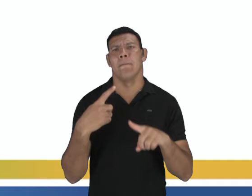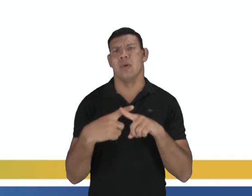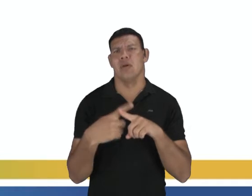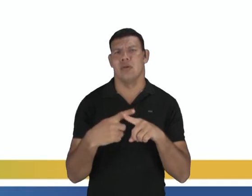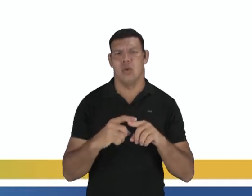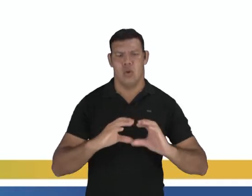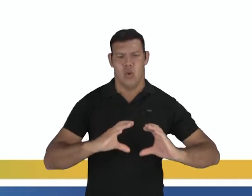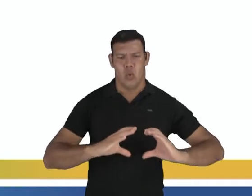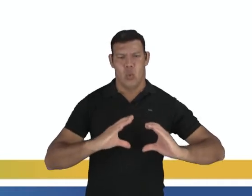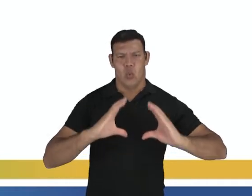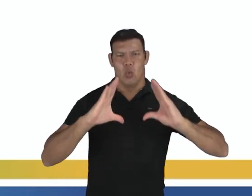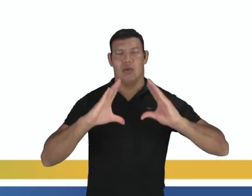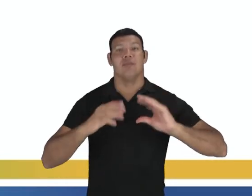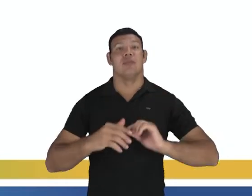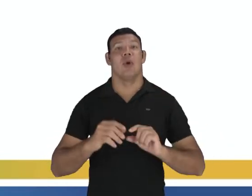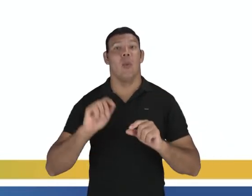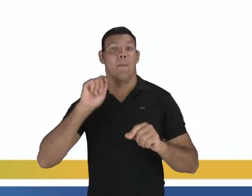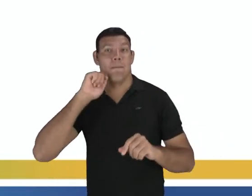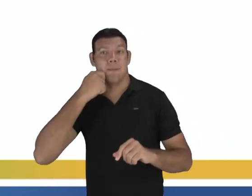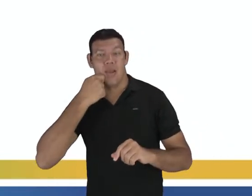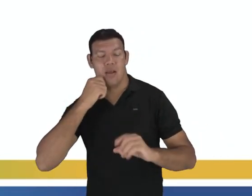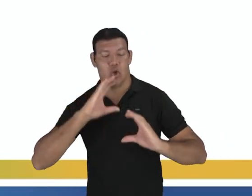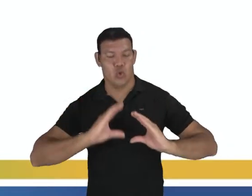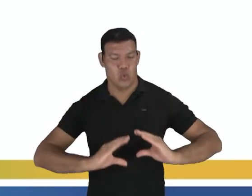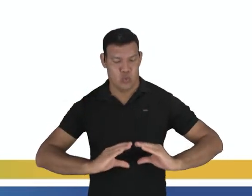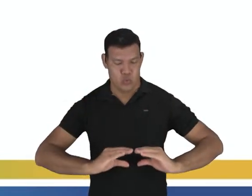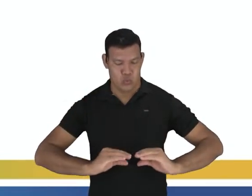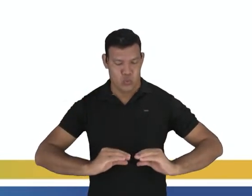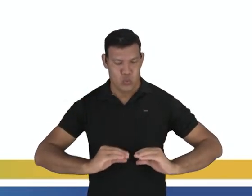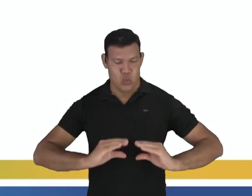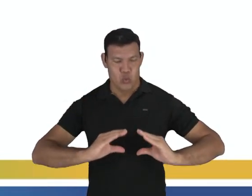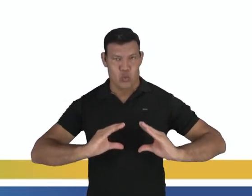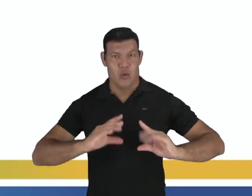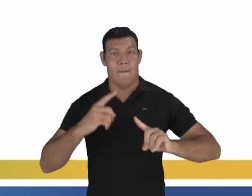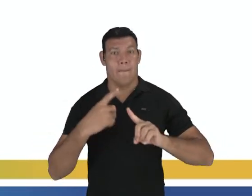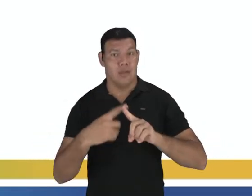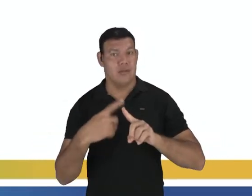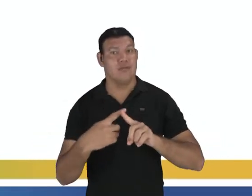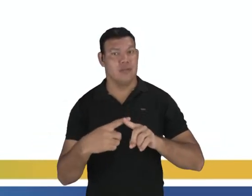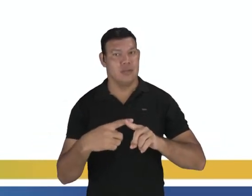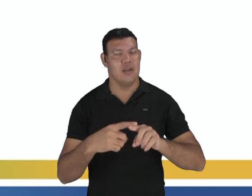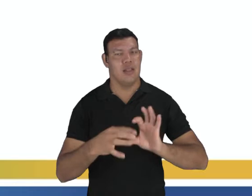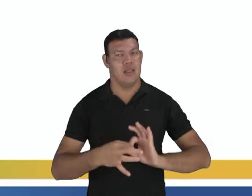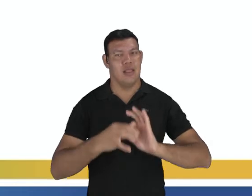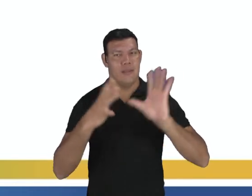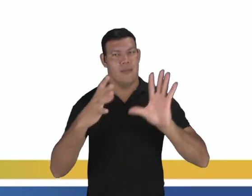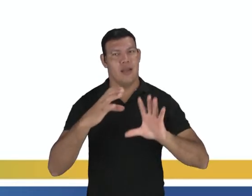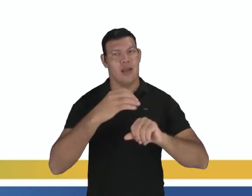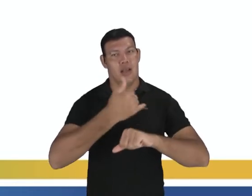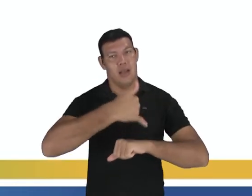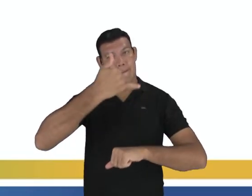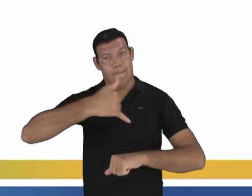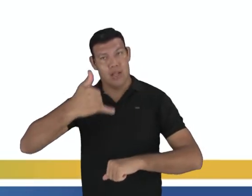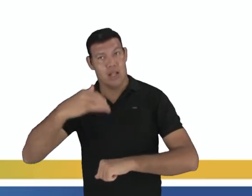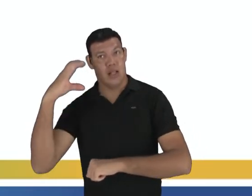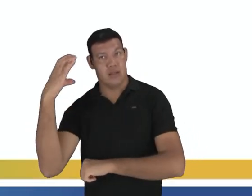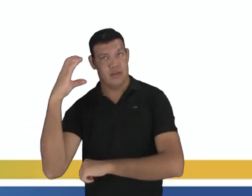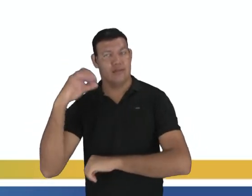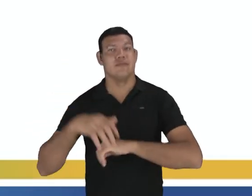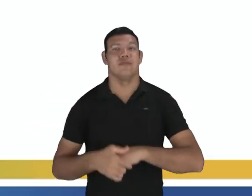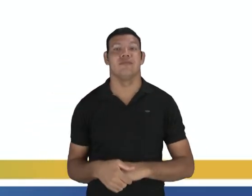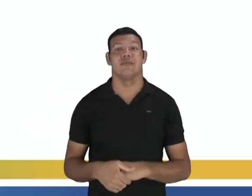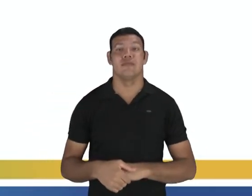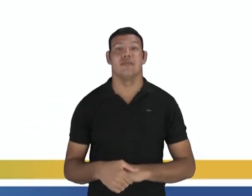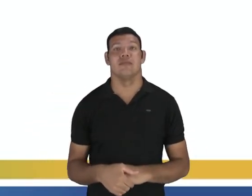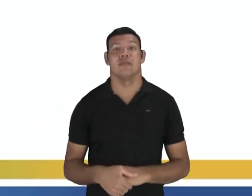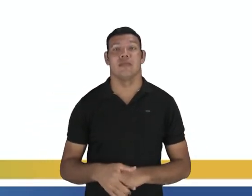bolo cresce, o pão cresce? Porque dentro dessa reação a gente tem a liberação do gás carbônico, que é originado pelo fermento químico